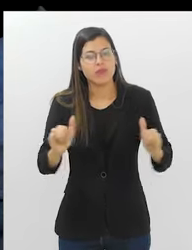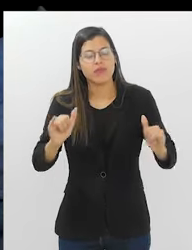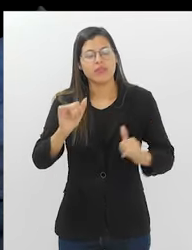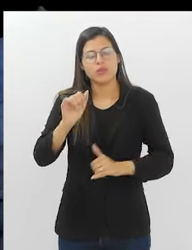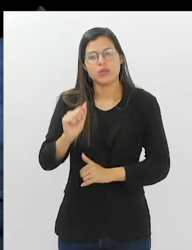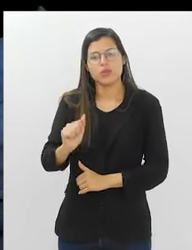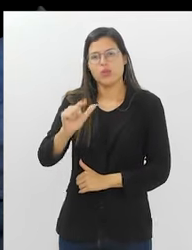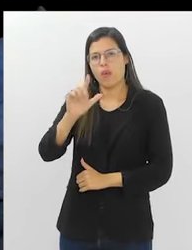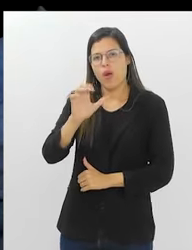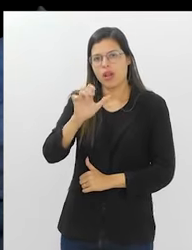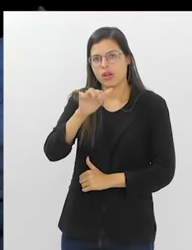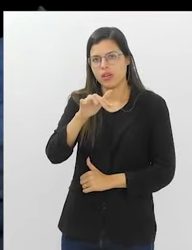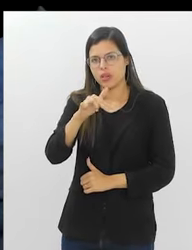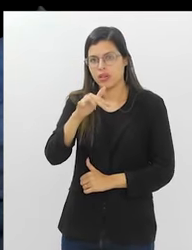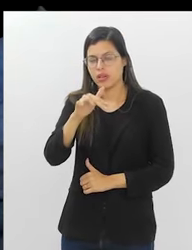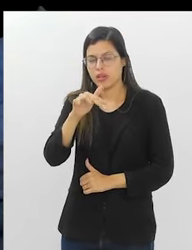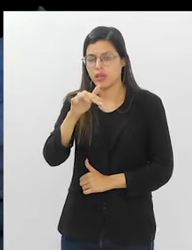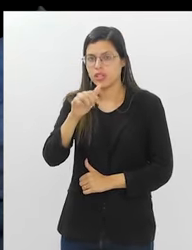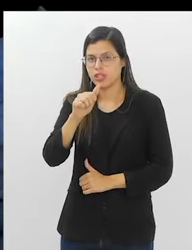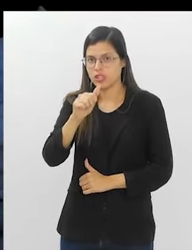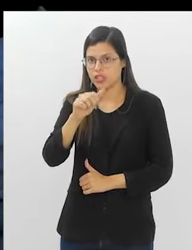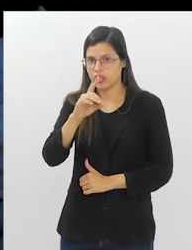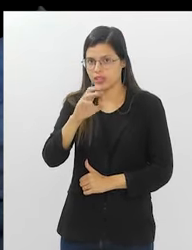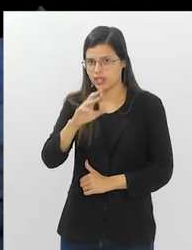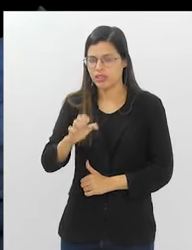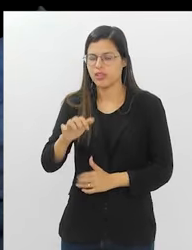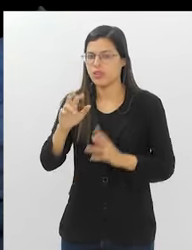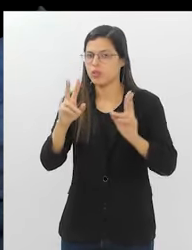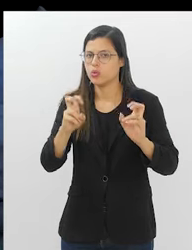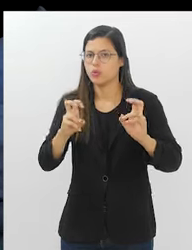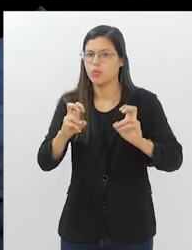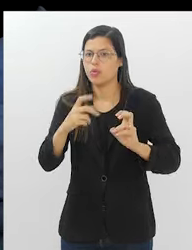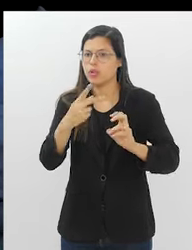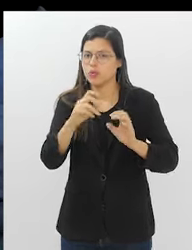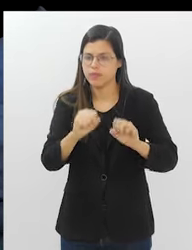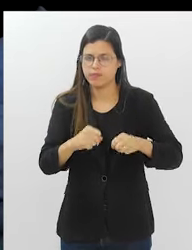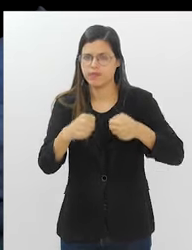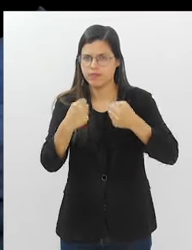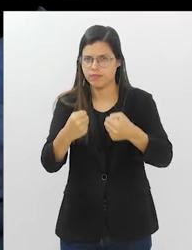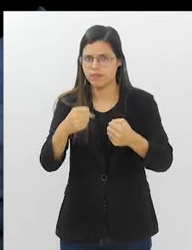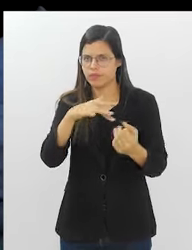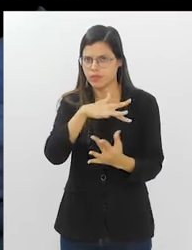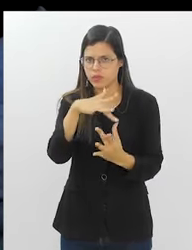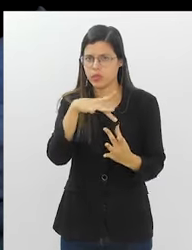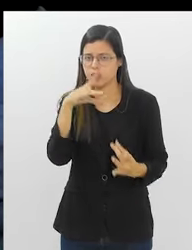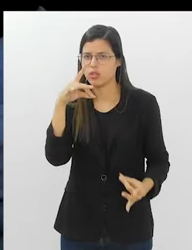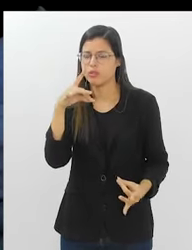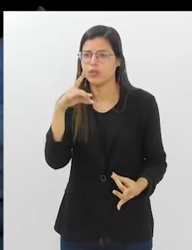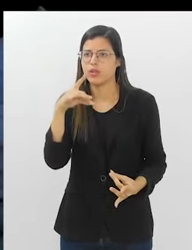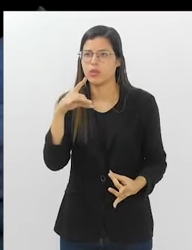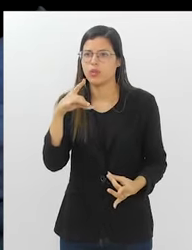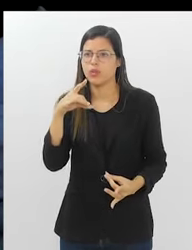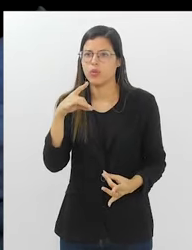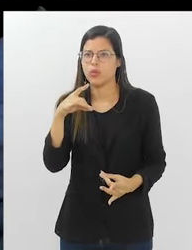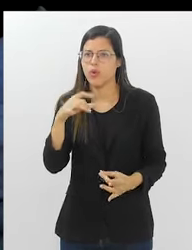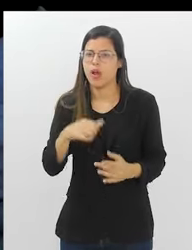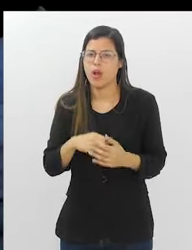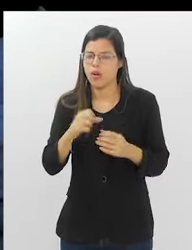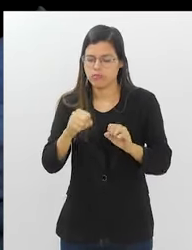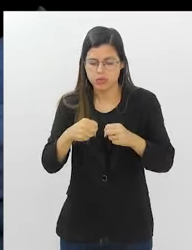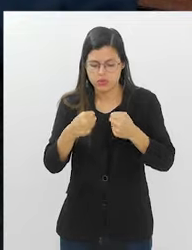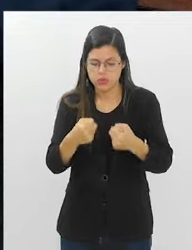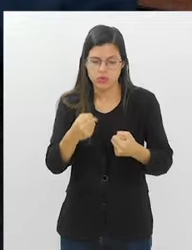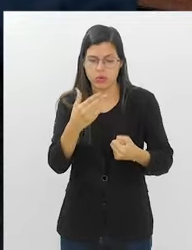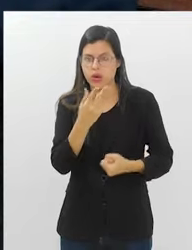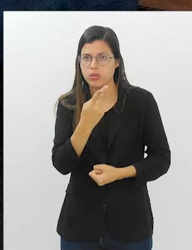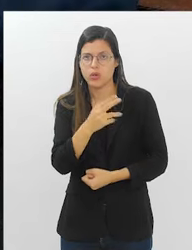mensagem, Alexandre, justamente sobre isso, que a sua dedicação espiritual em nada